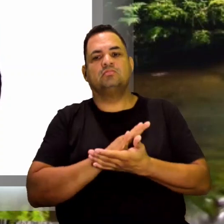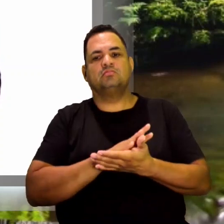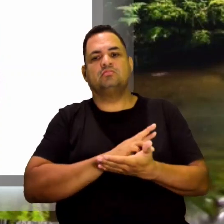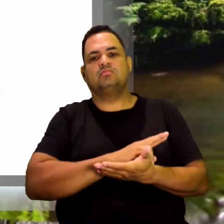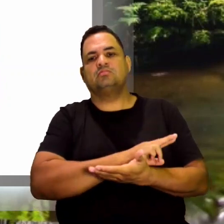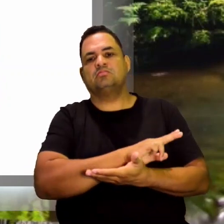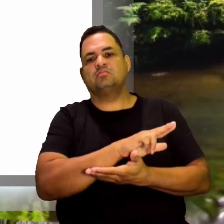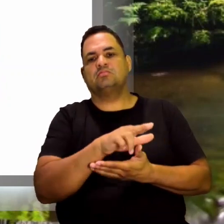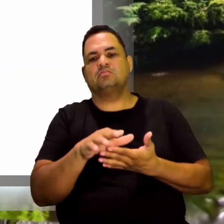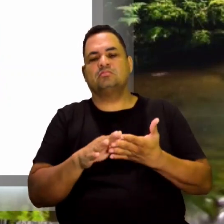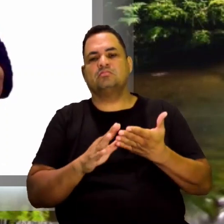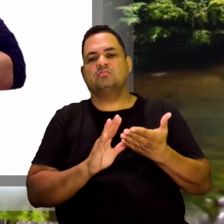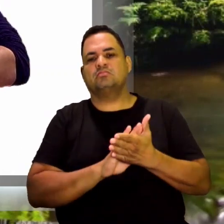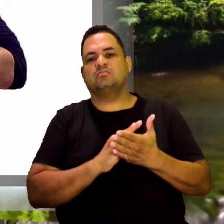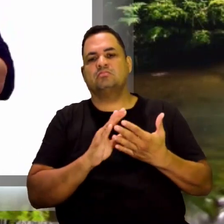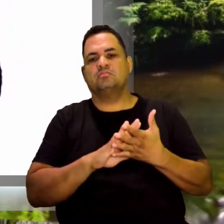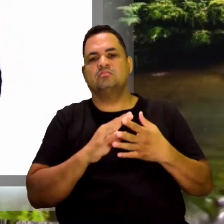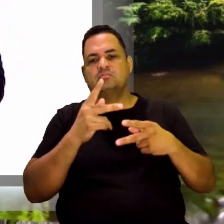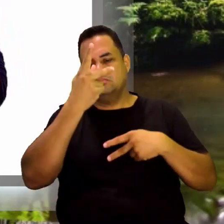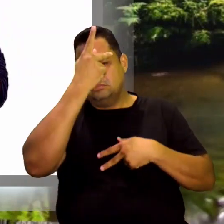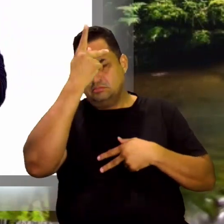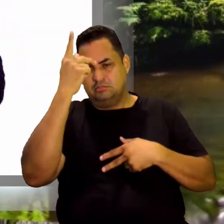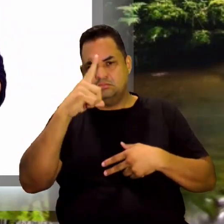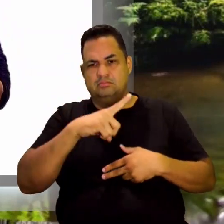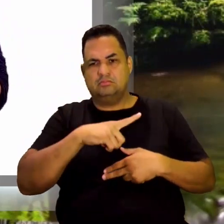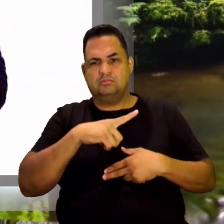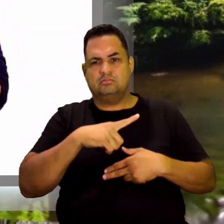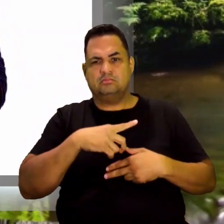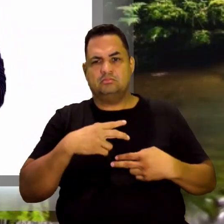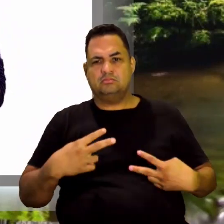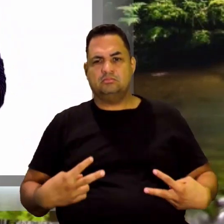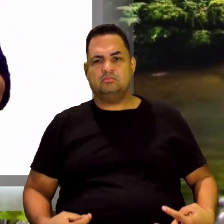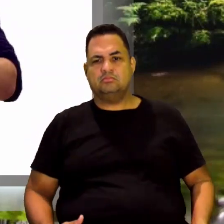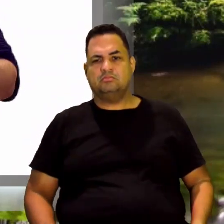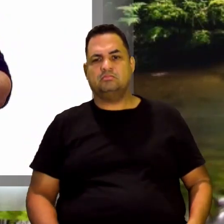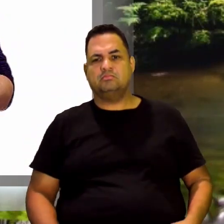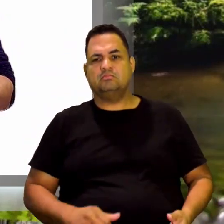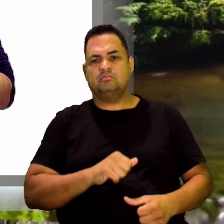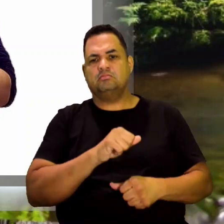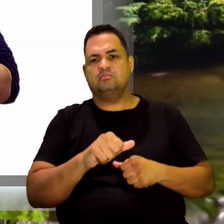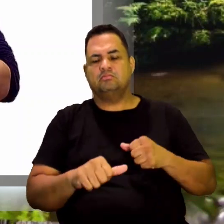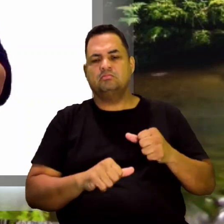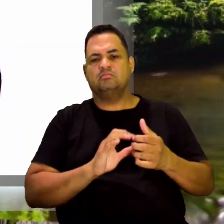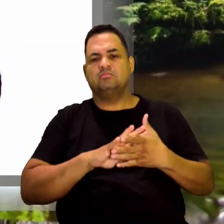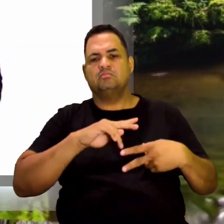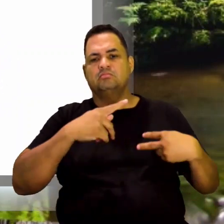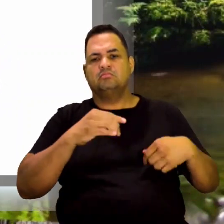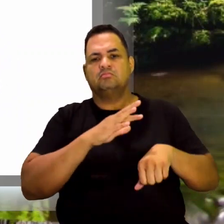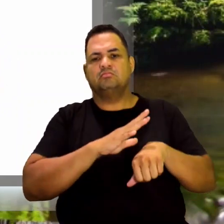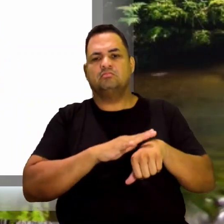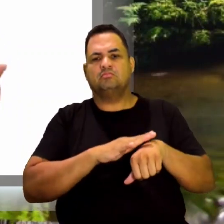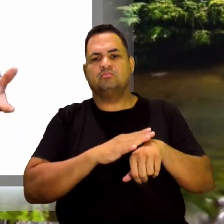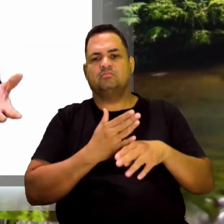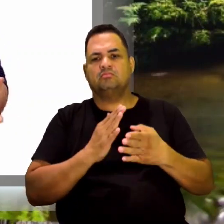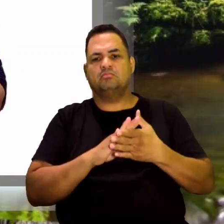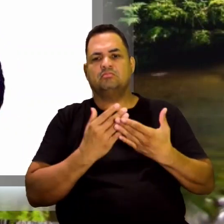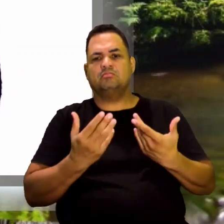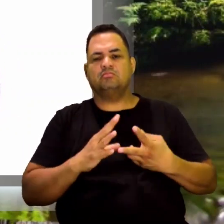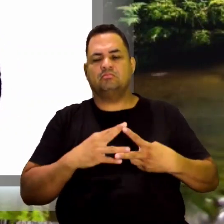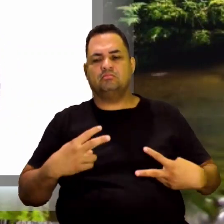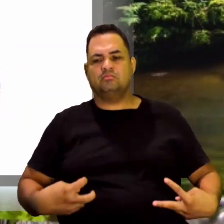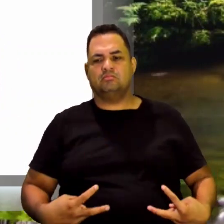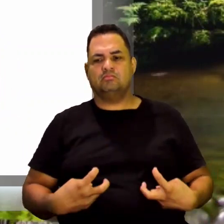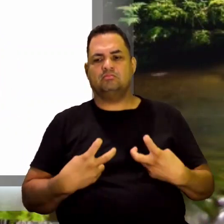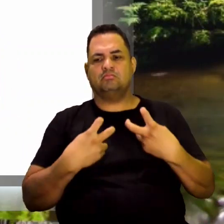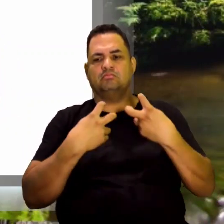uma grande propensão a pessoas terem modificações genéticas, doenças, né, de origem